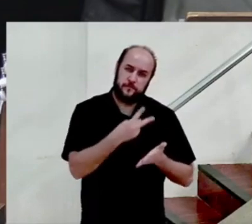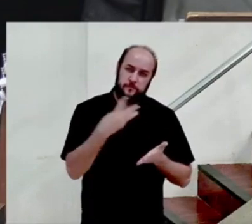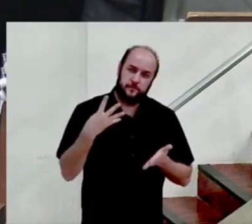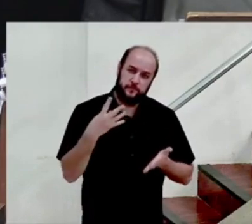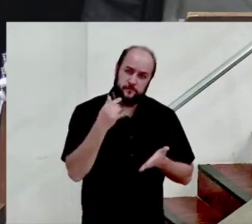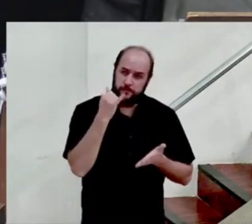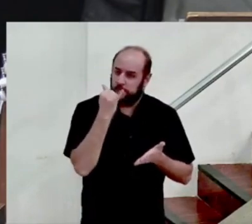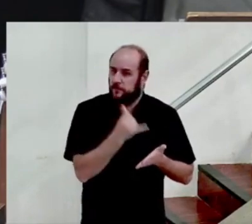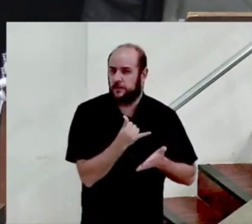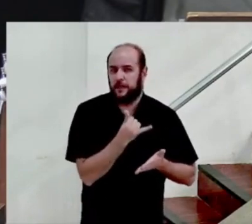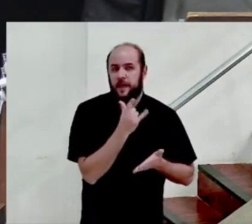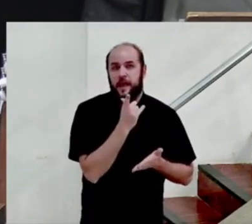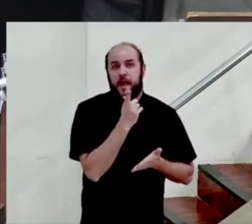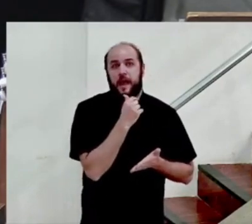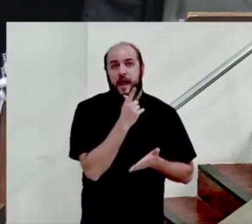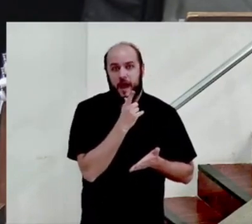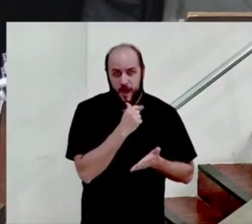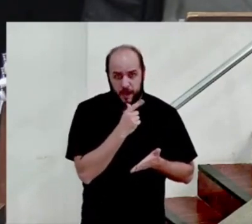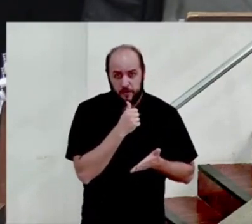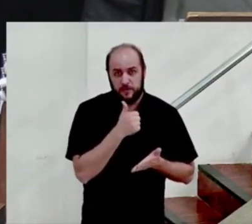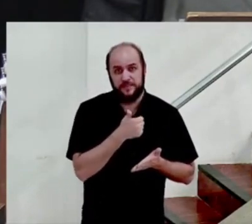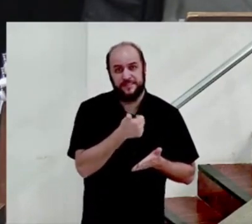assim: e as águas durante